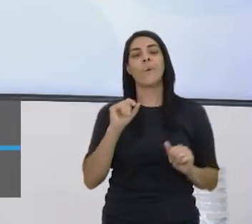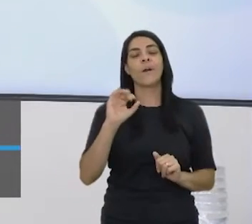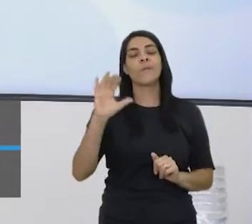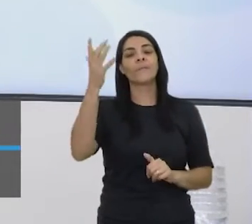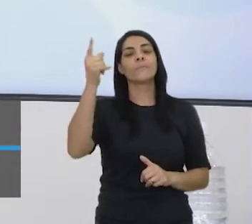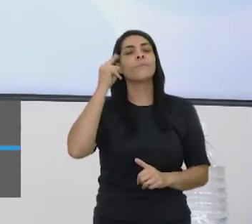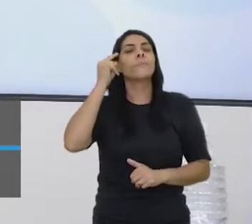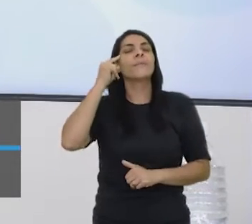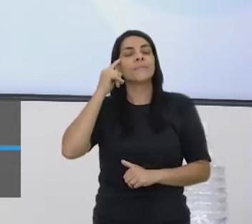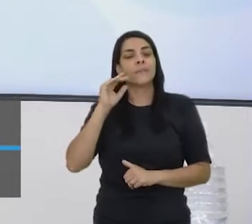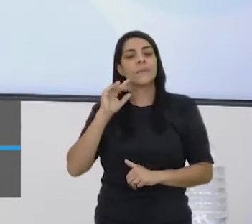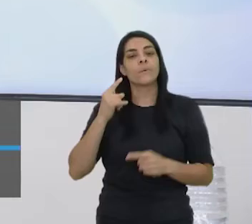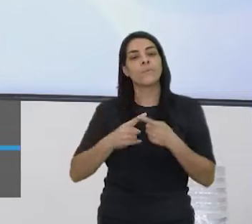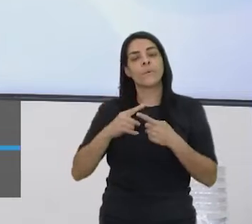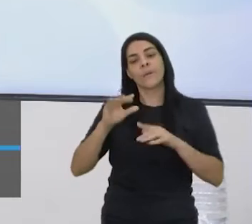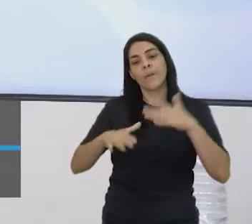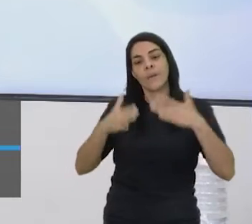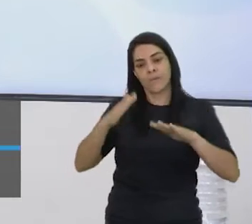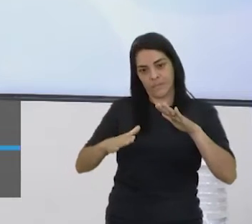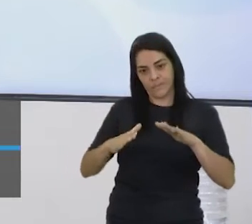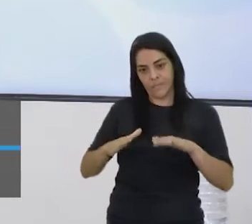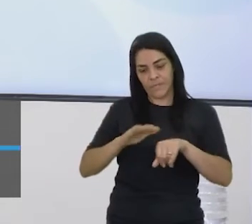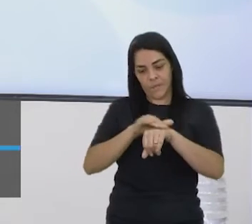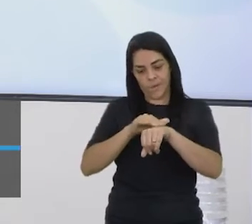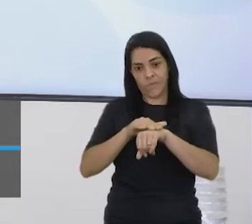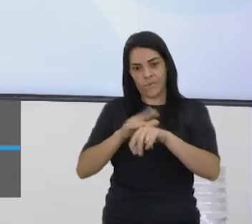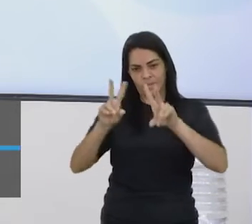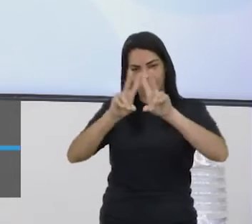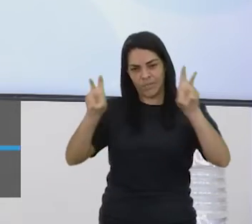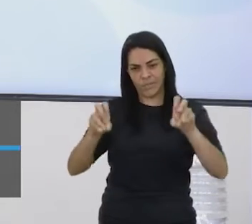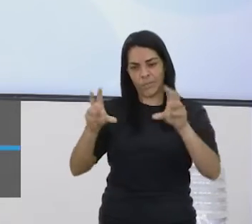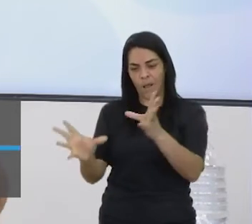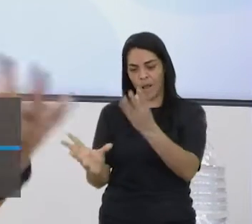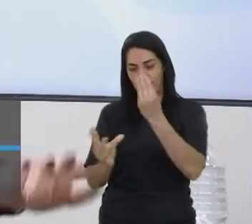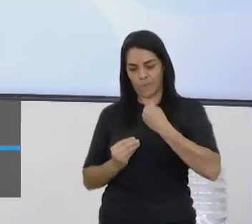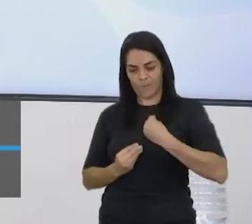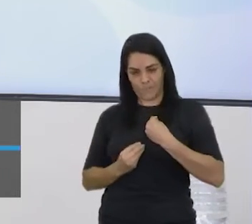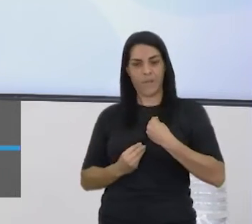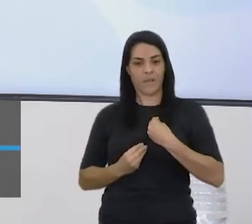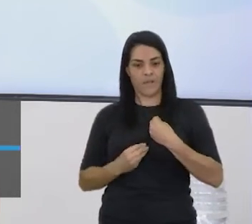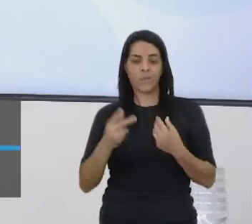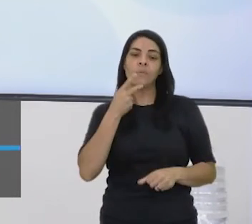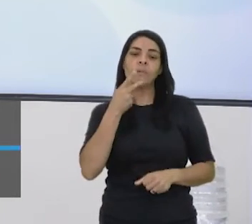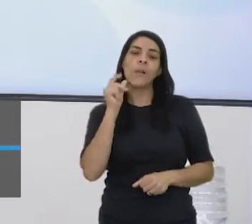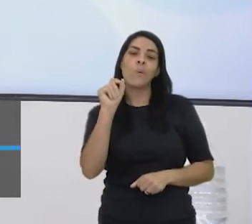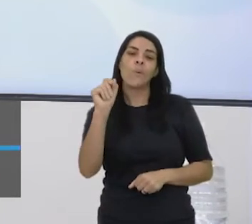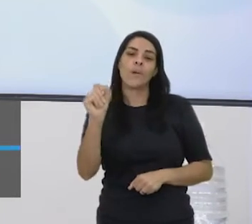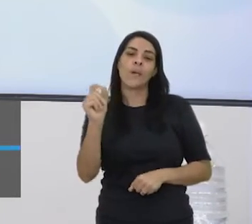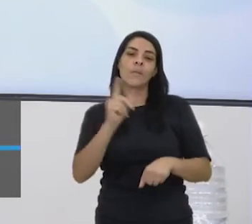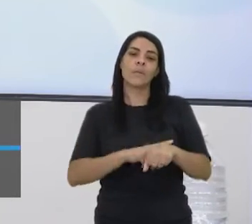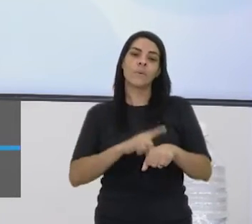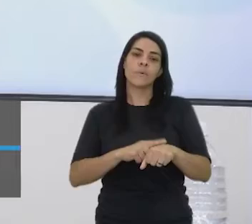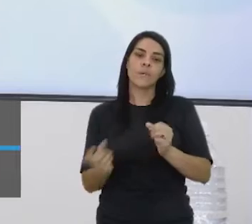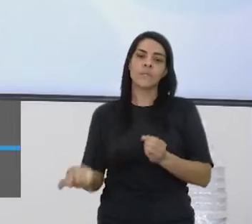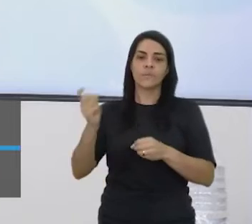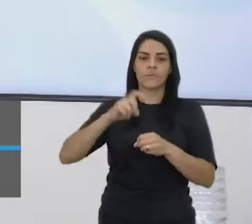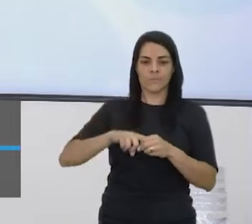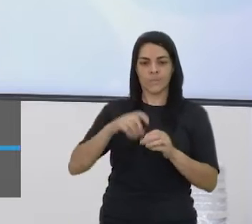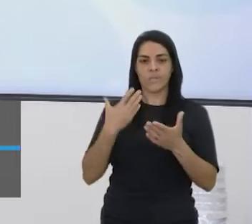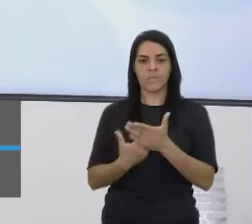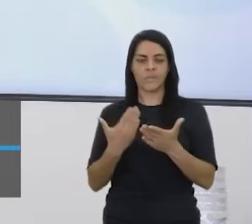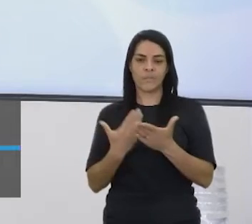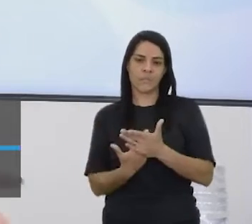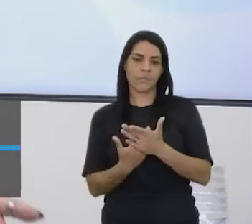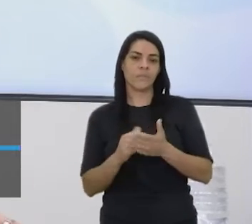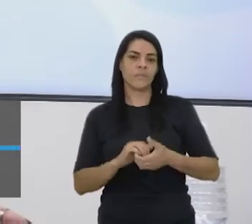muitas vezes quando a gente fala sobre o acolhimento a gente fala sobre esse momento aí de retornar as aulas que não causa de vocês segundão